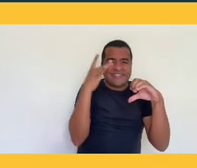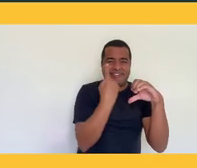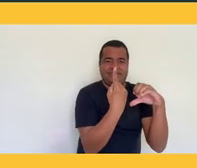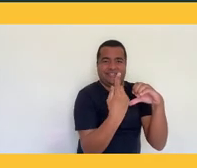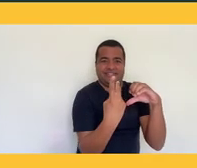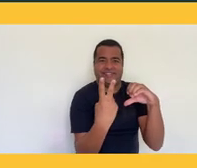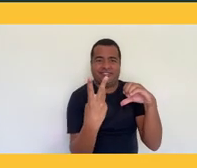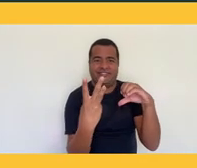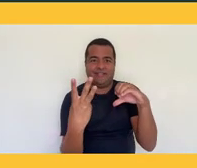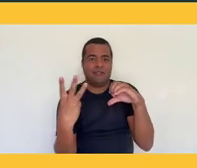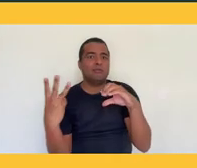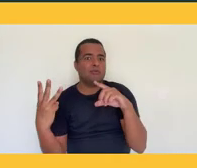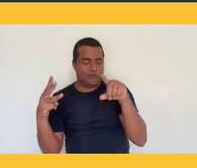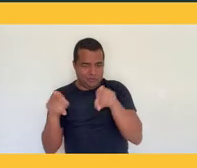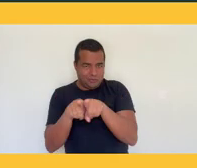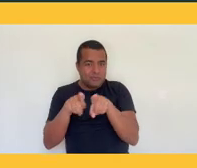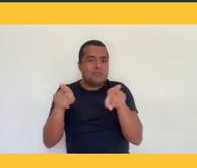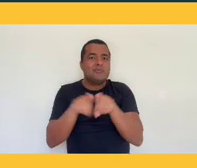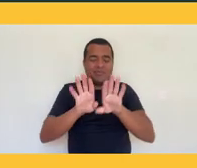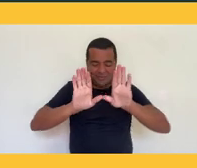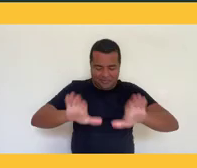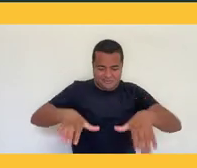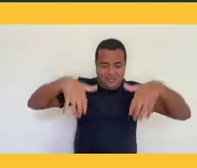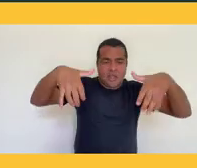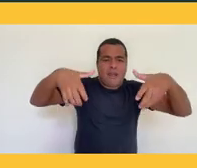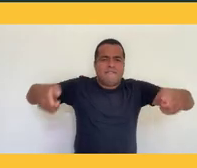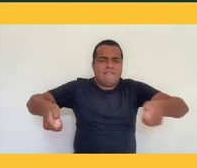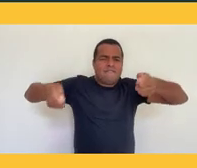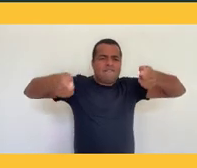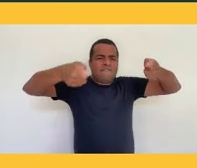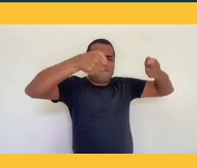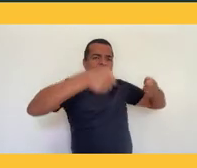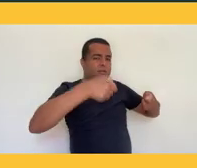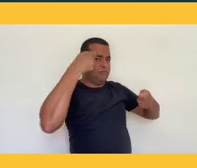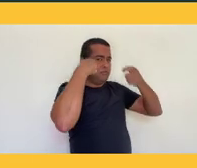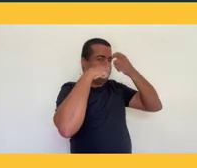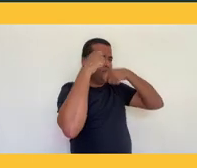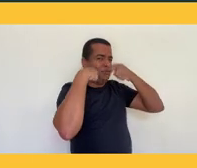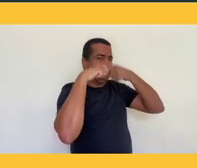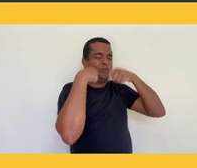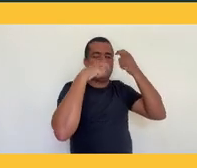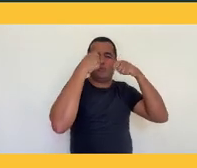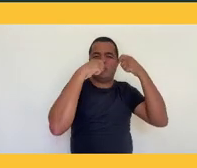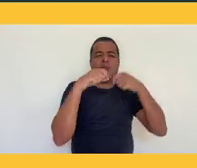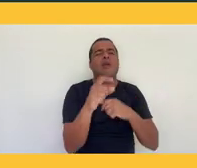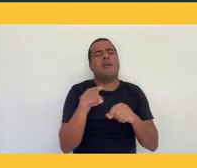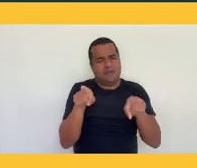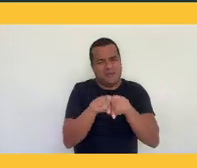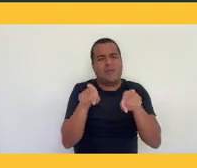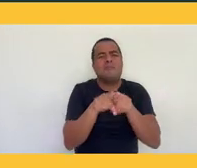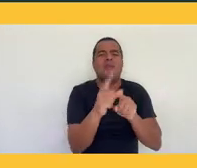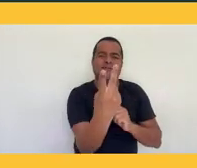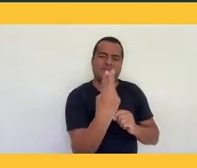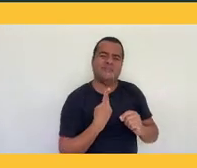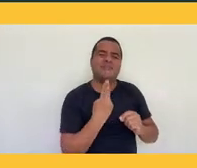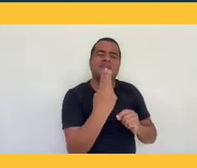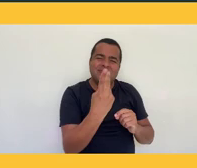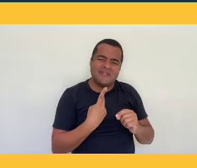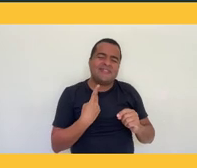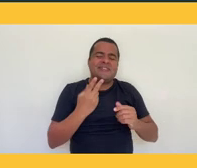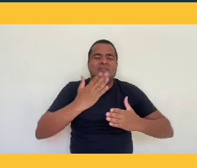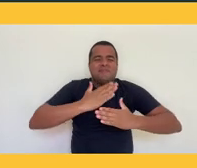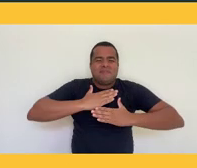inteiras. Cabe uma penteadeira. Cabe nós dois. Cabe